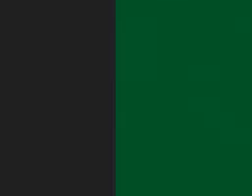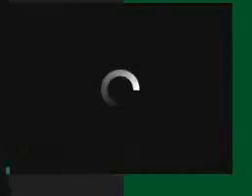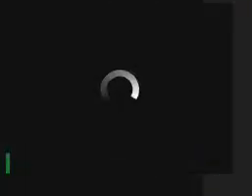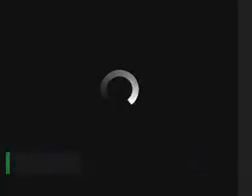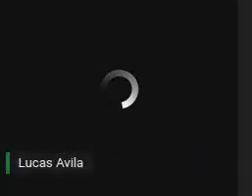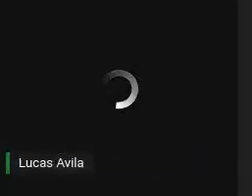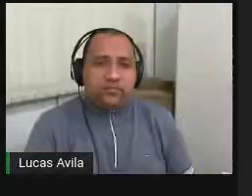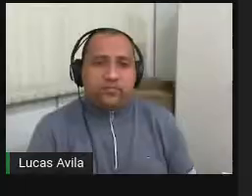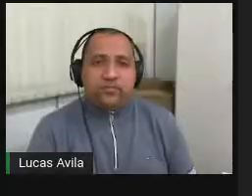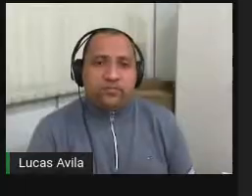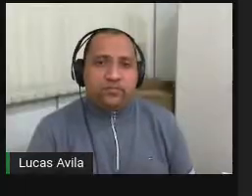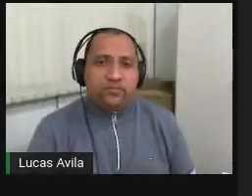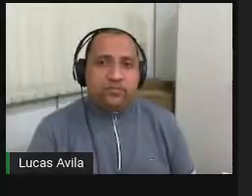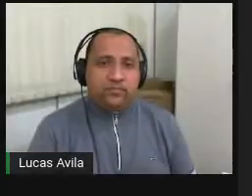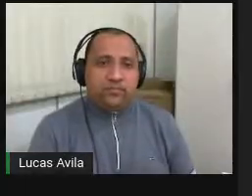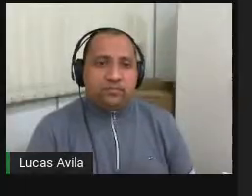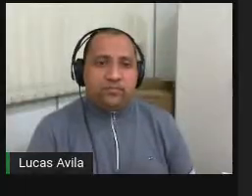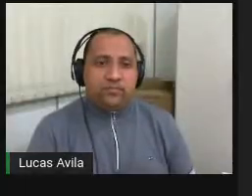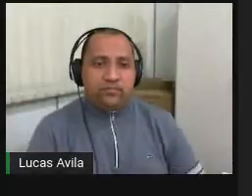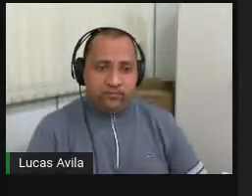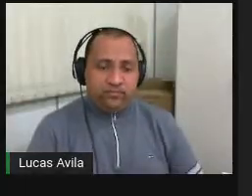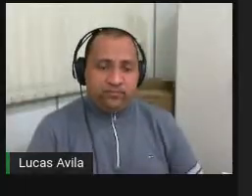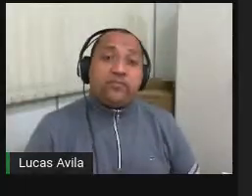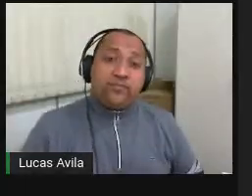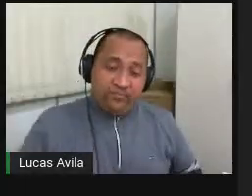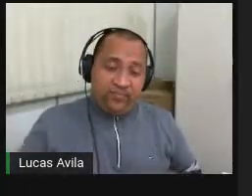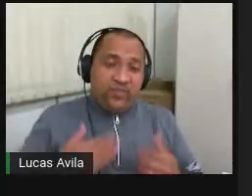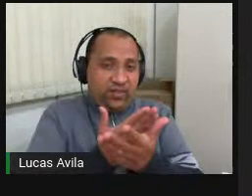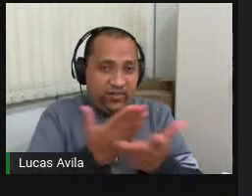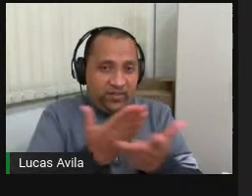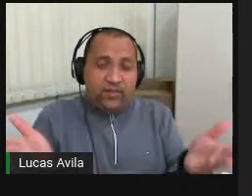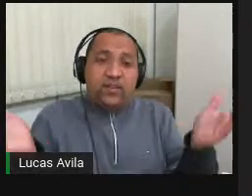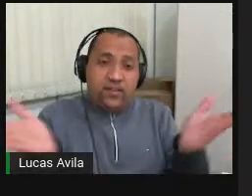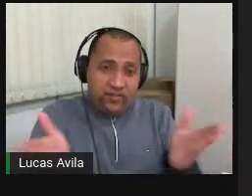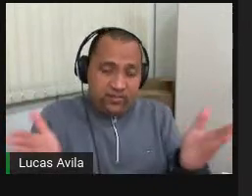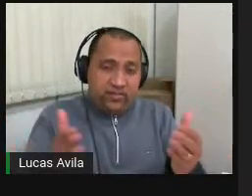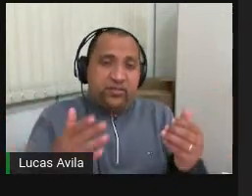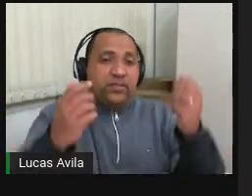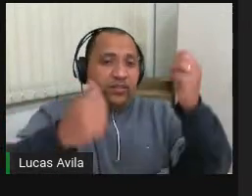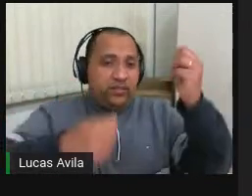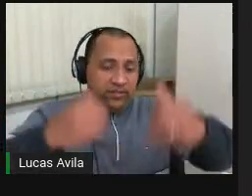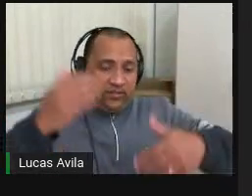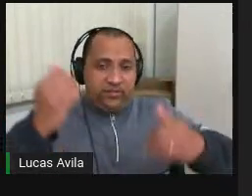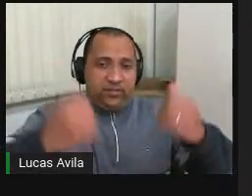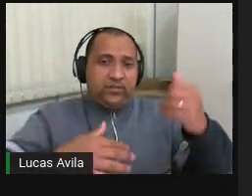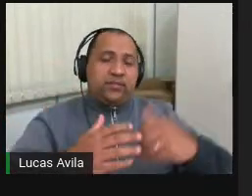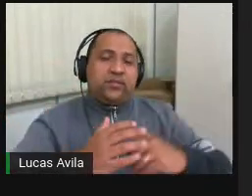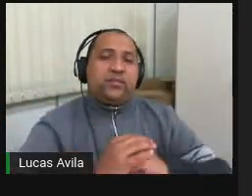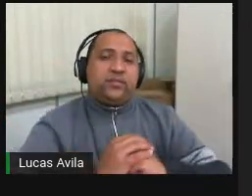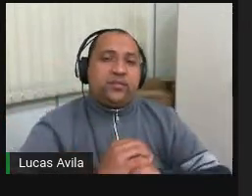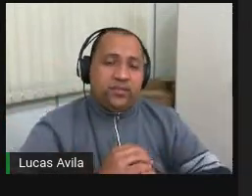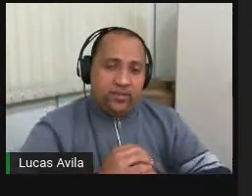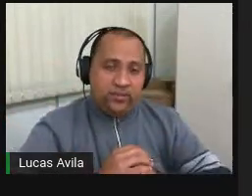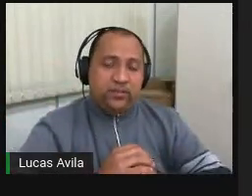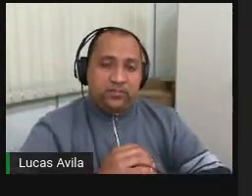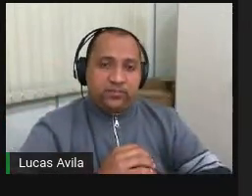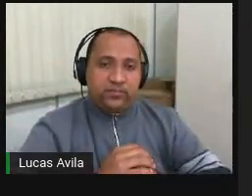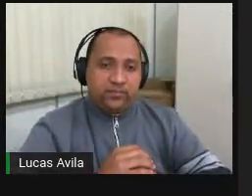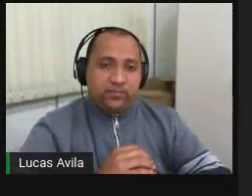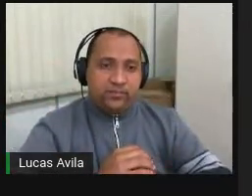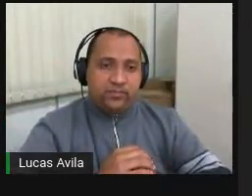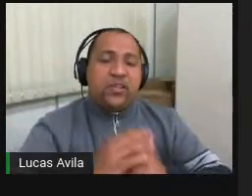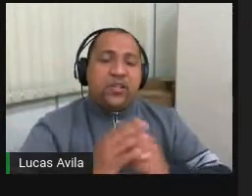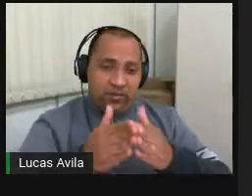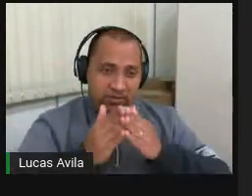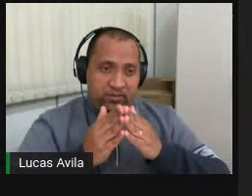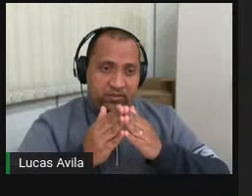Para o julgamento das licenciaturas, que será proferido por Jéssica Reis de Mello. Solicitamos a graduanda